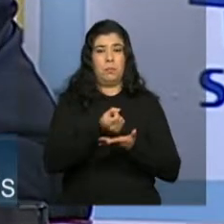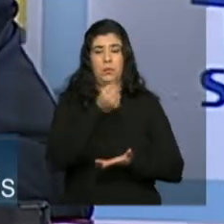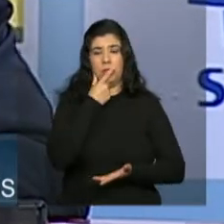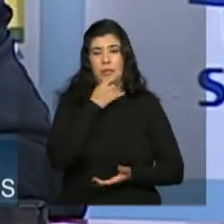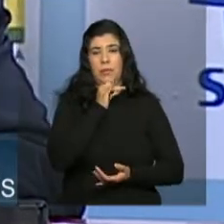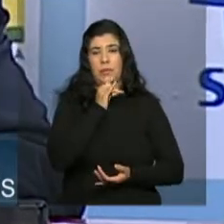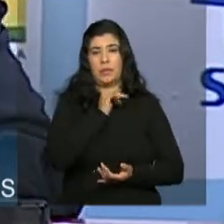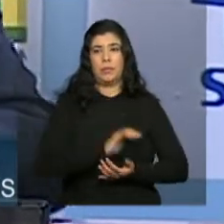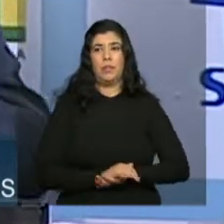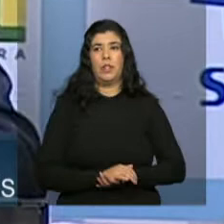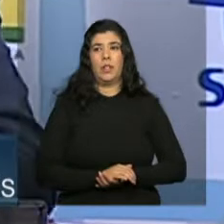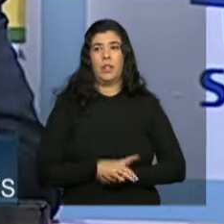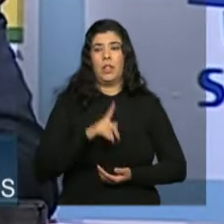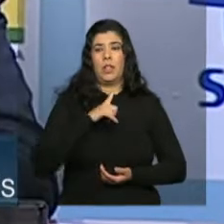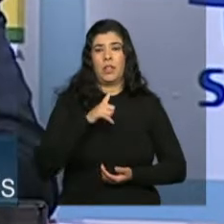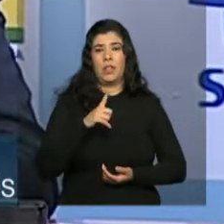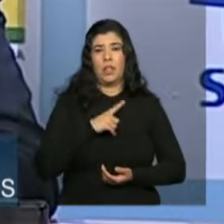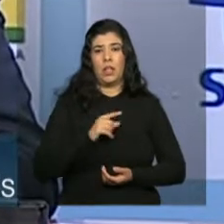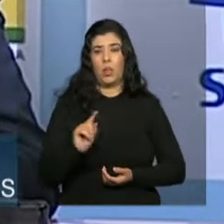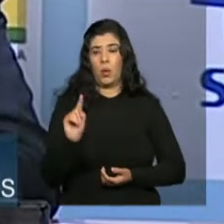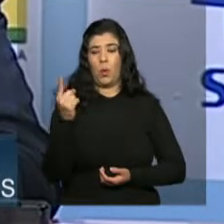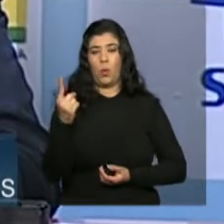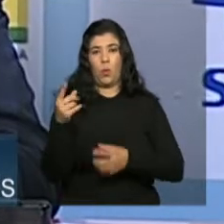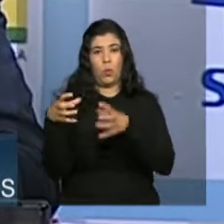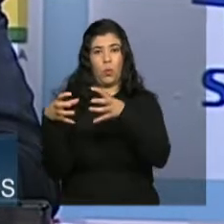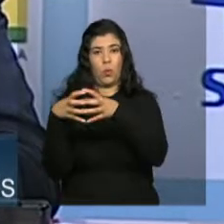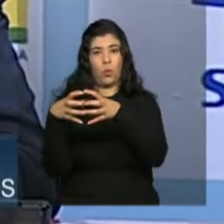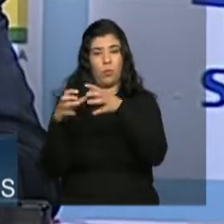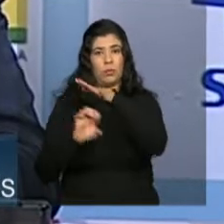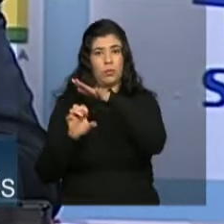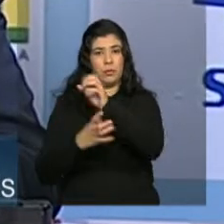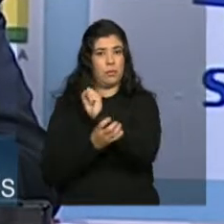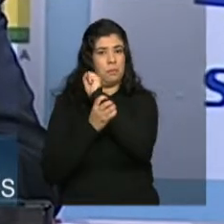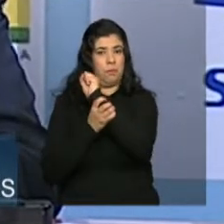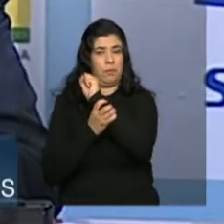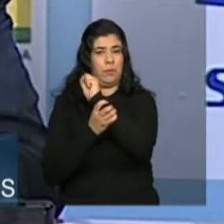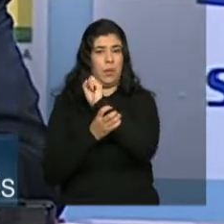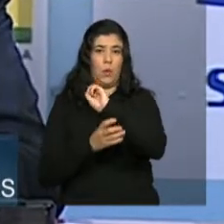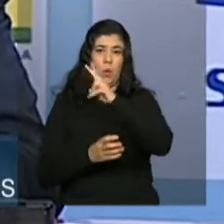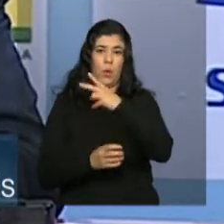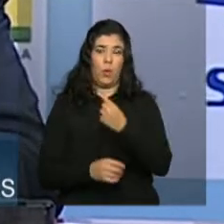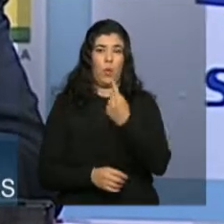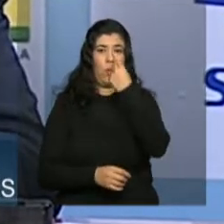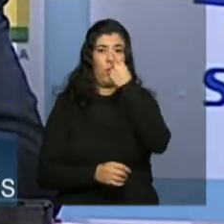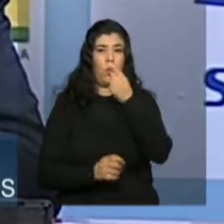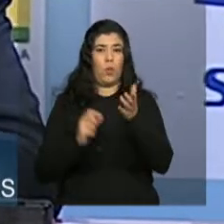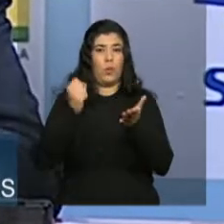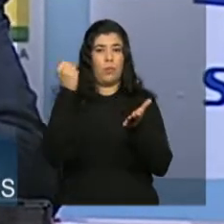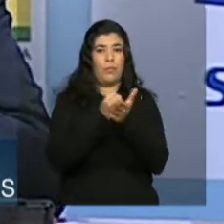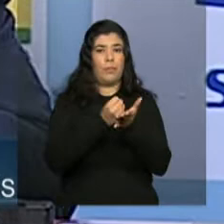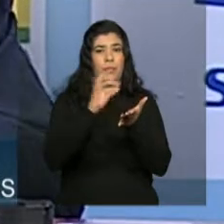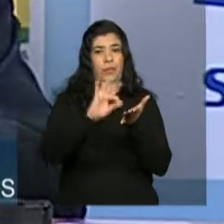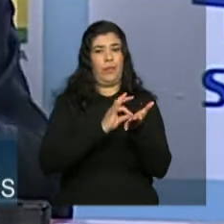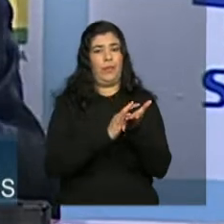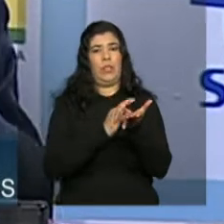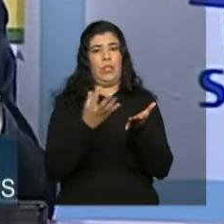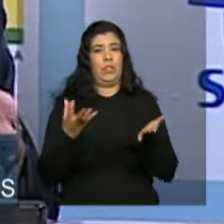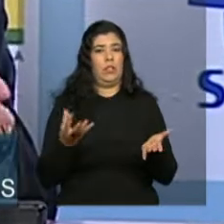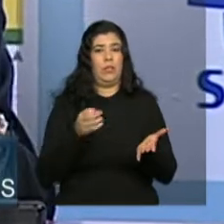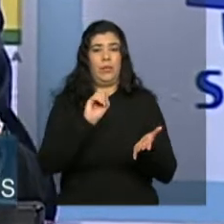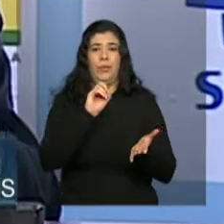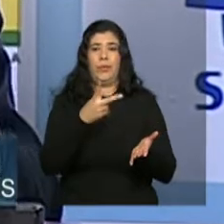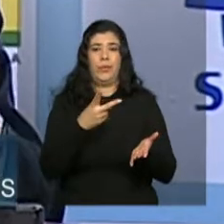nome é assim muito monopolização medicamentos para tentados ainda que eu tenho um produtor na geralmente eles têm uma indicação